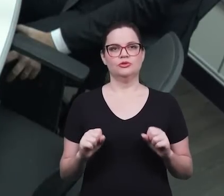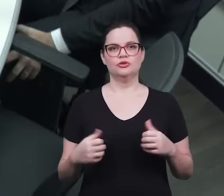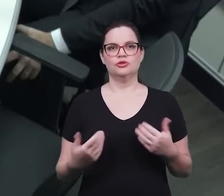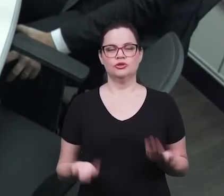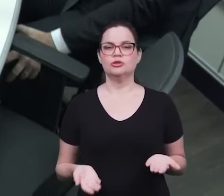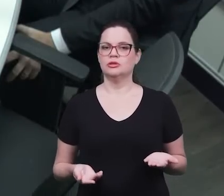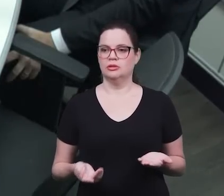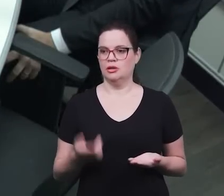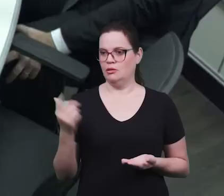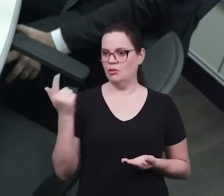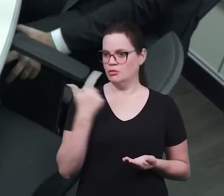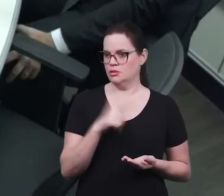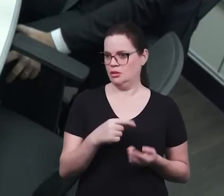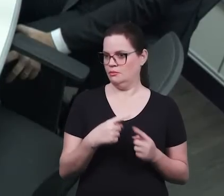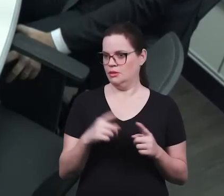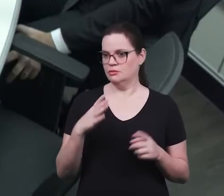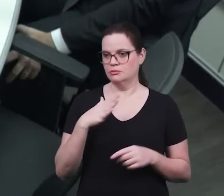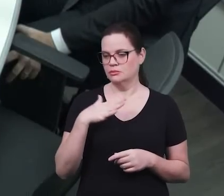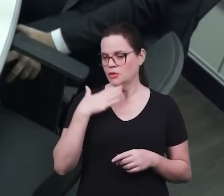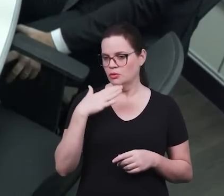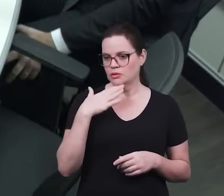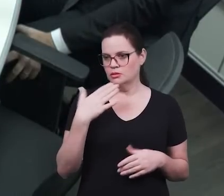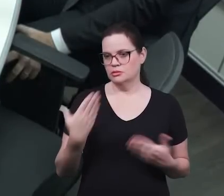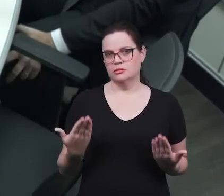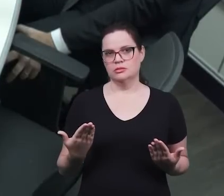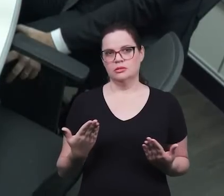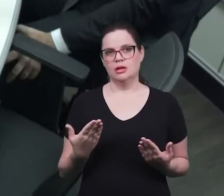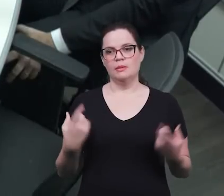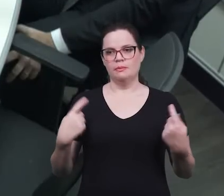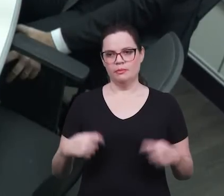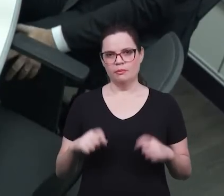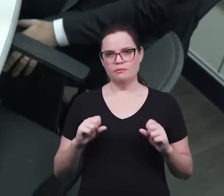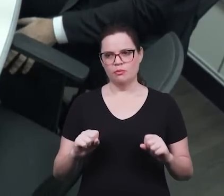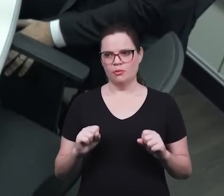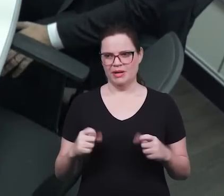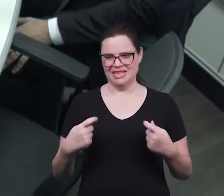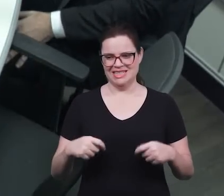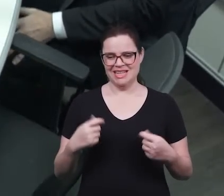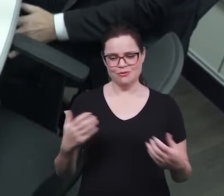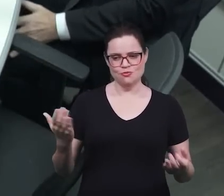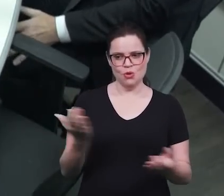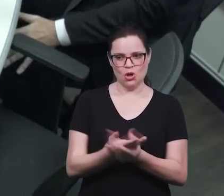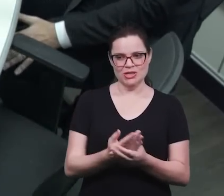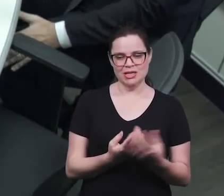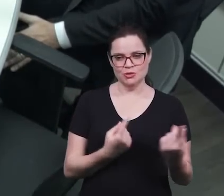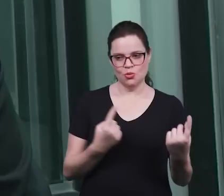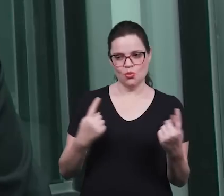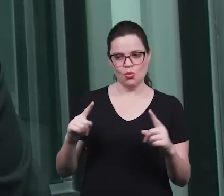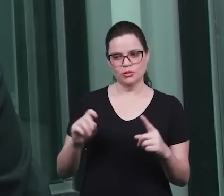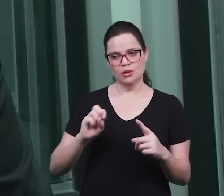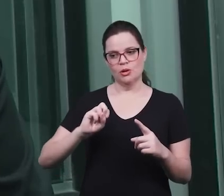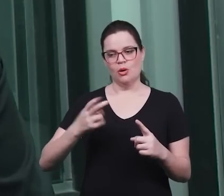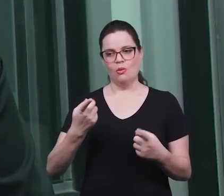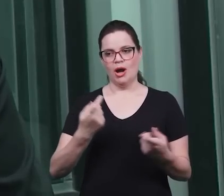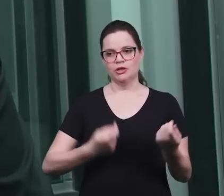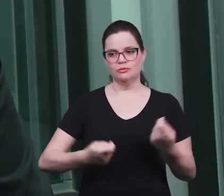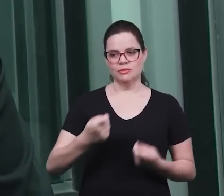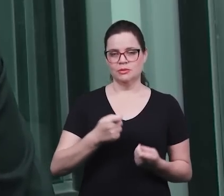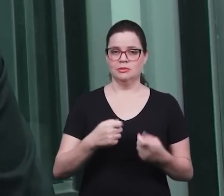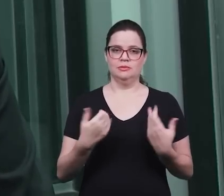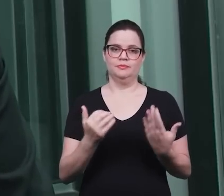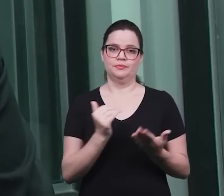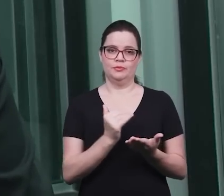ter acesso a esse direito necessariamente judicial ou administrativo? Não, então, tudo começa com um processo